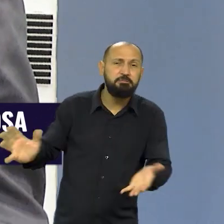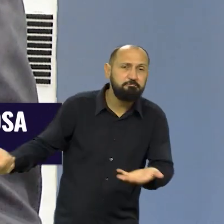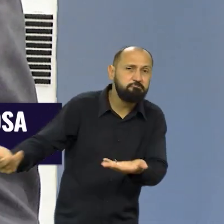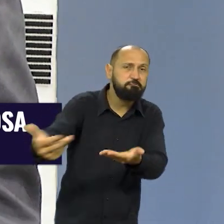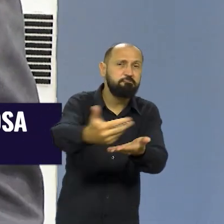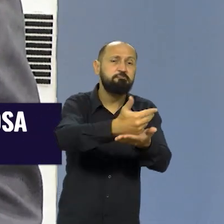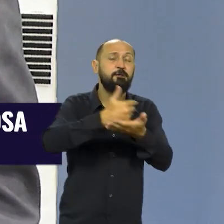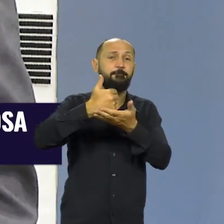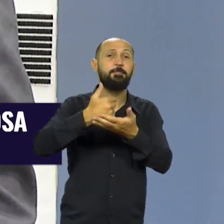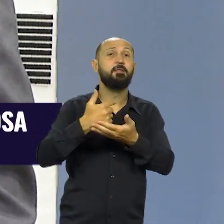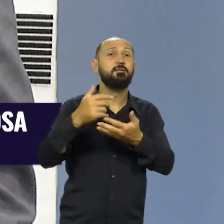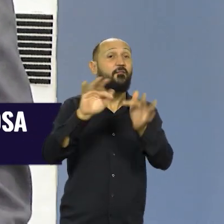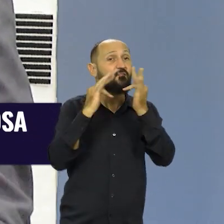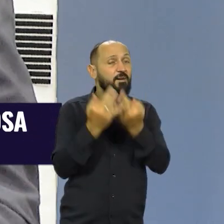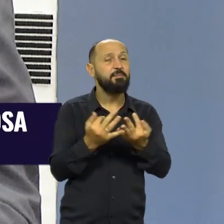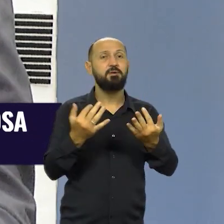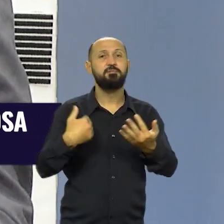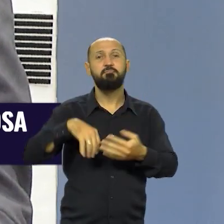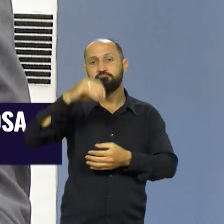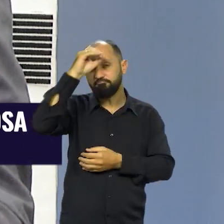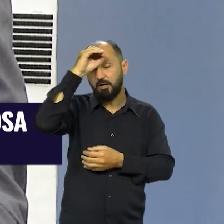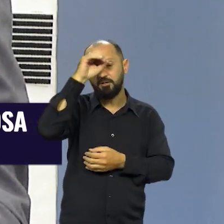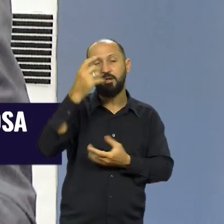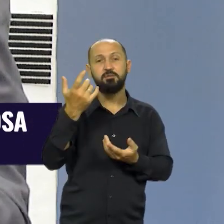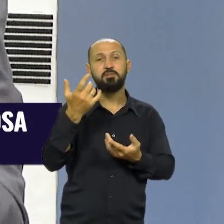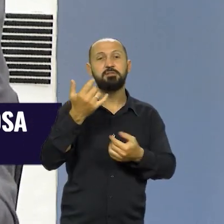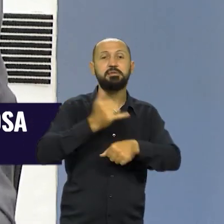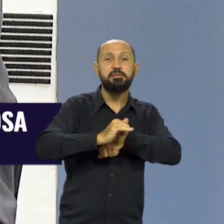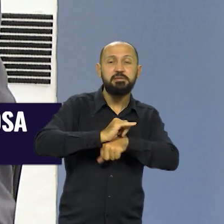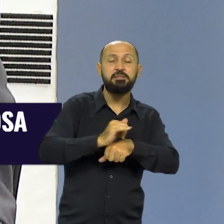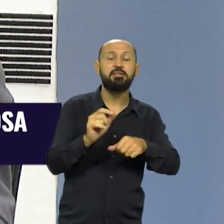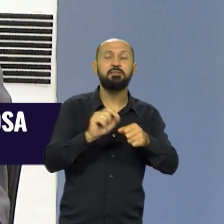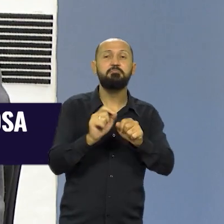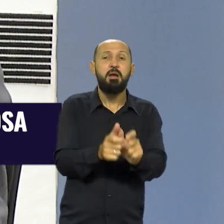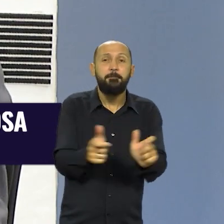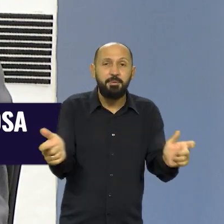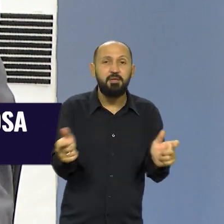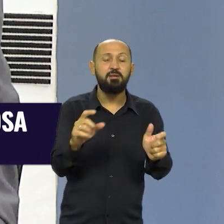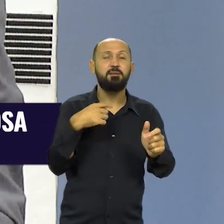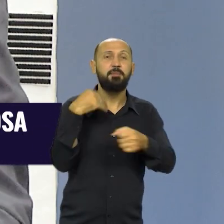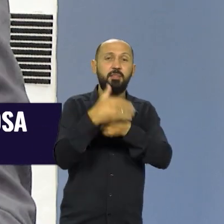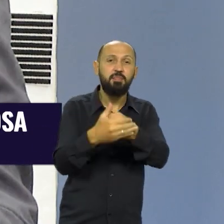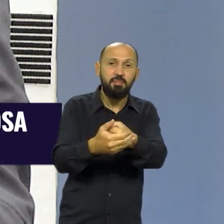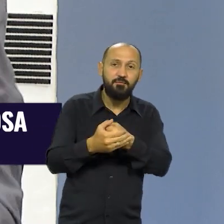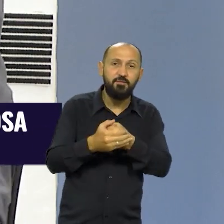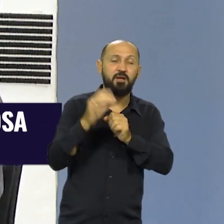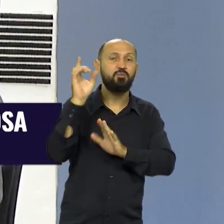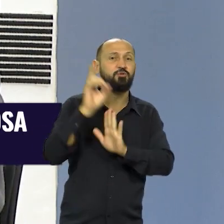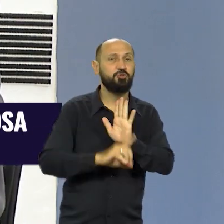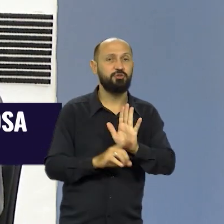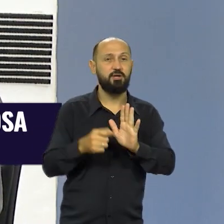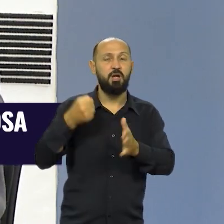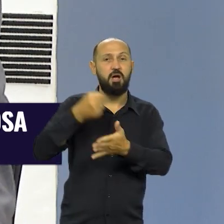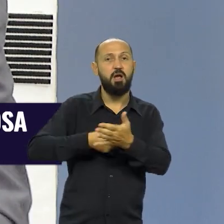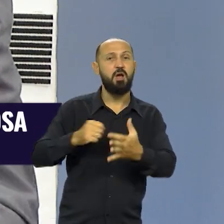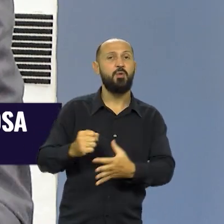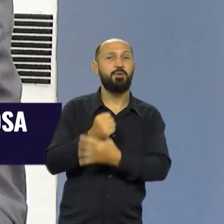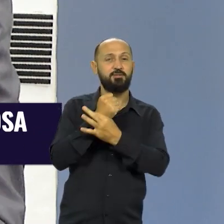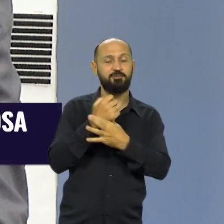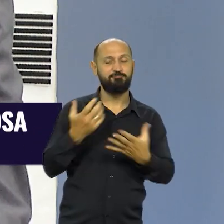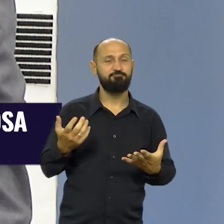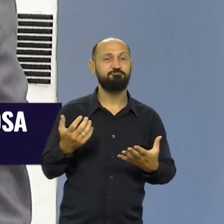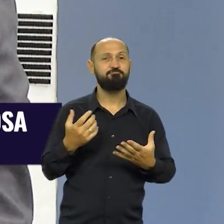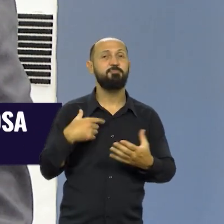direto e indiretamente, até os familiares, não temos ferramentas para ampliar a defesa desses direitos,